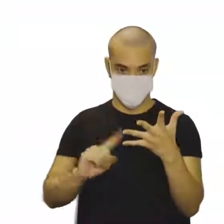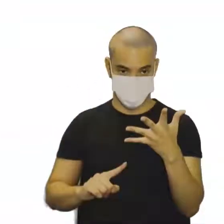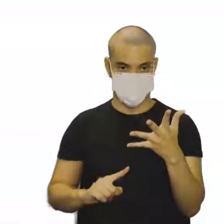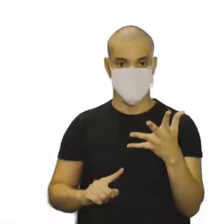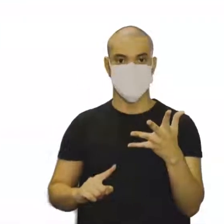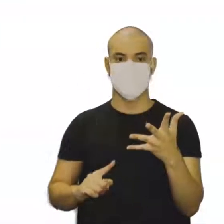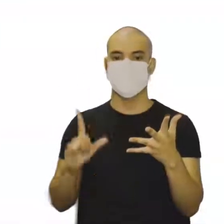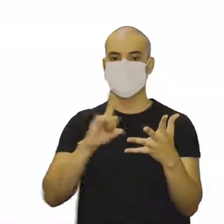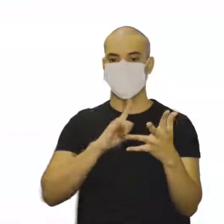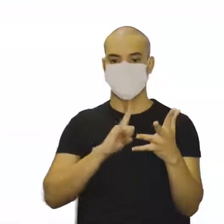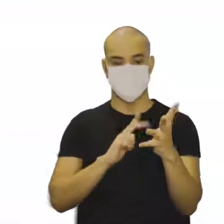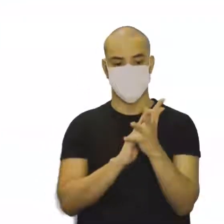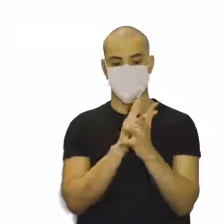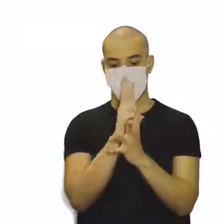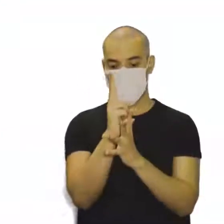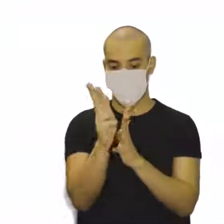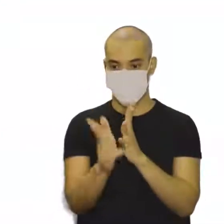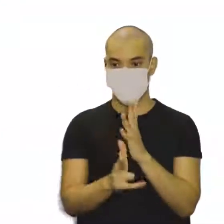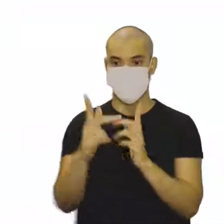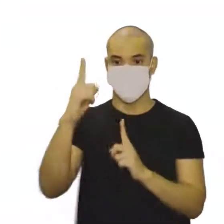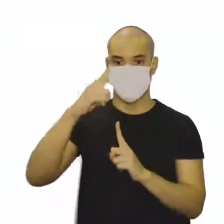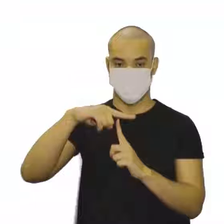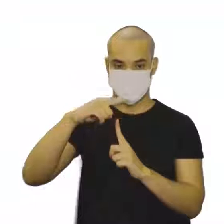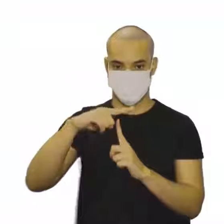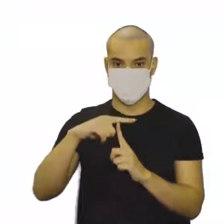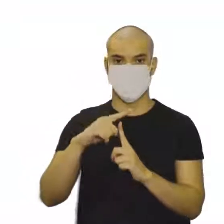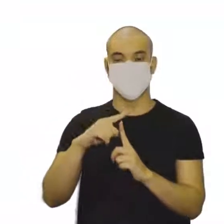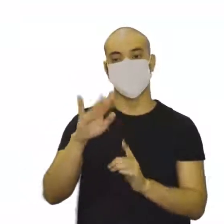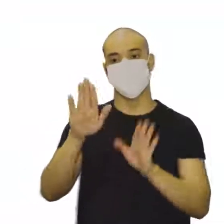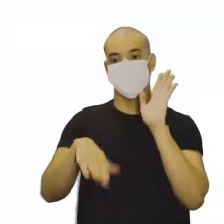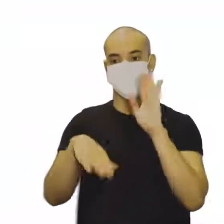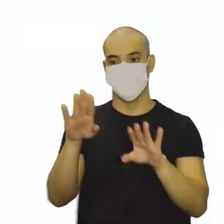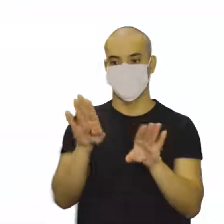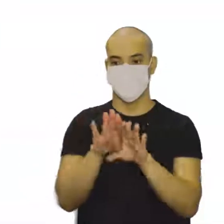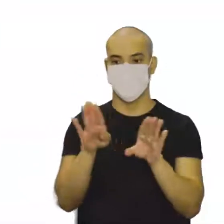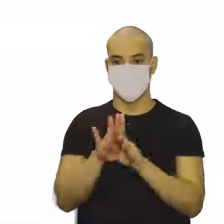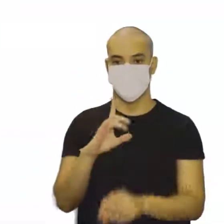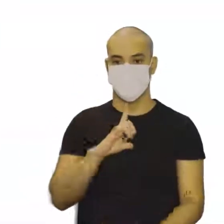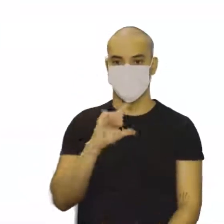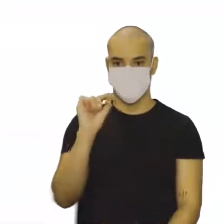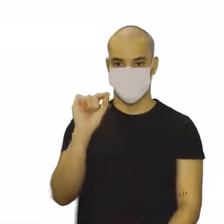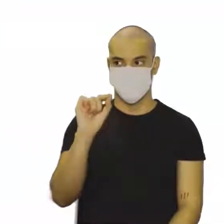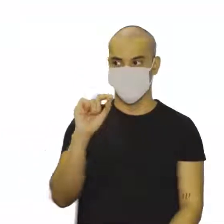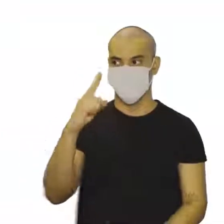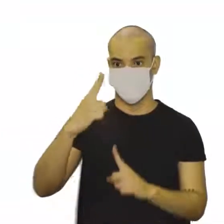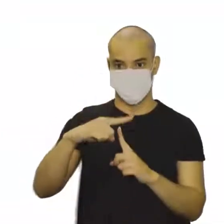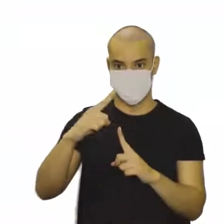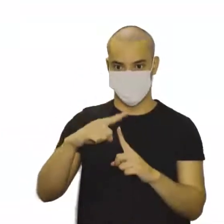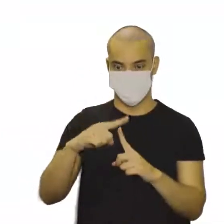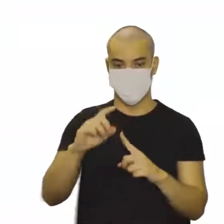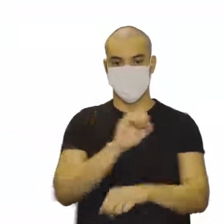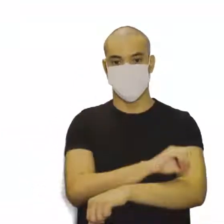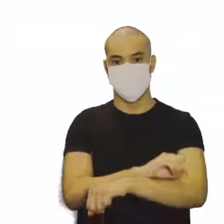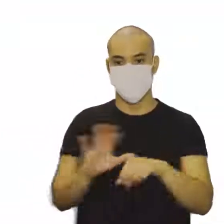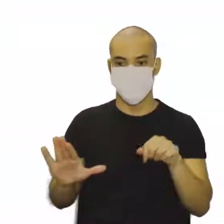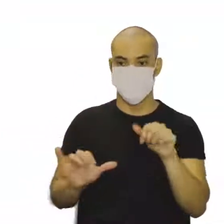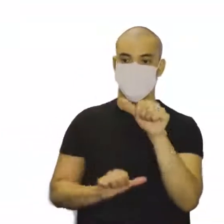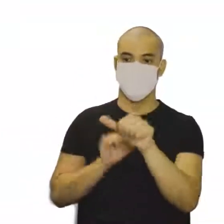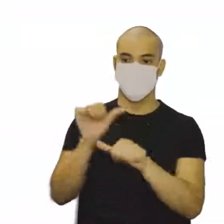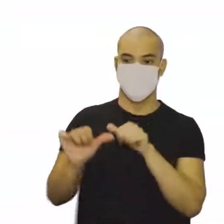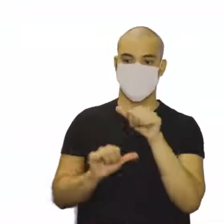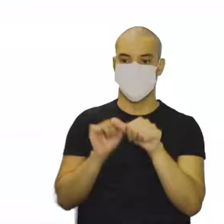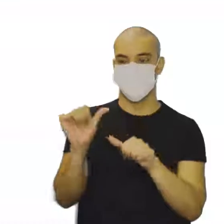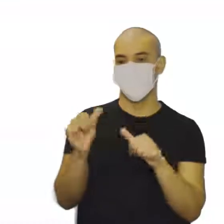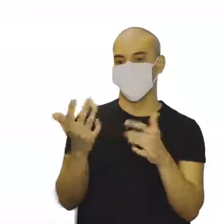nós temos vários tipos de indutor e geralmente, pessoal, os tipos de indutor, eles mudam